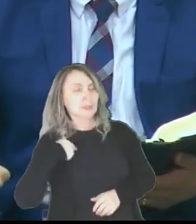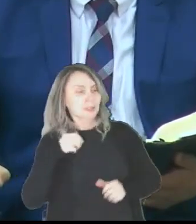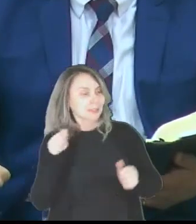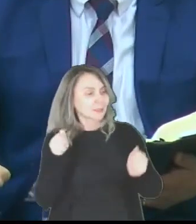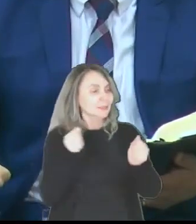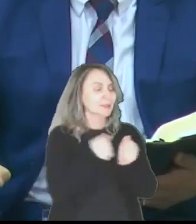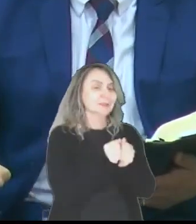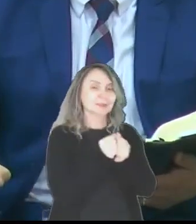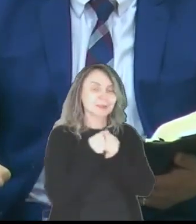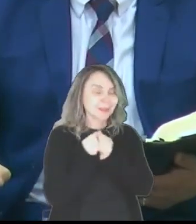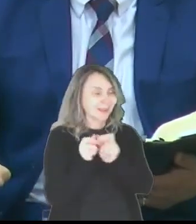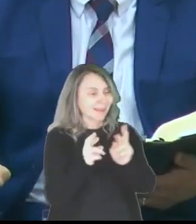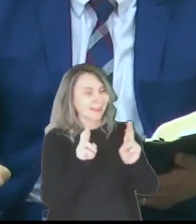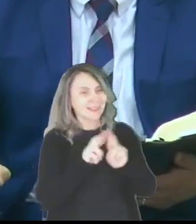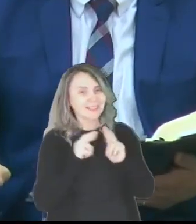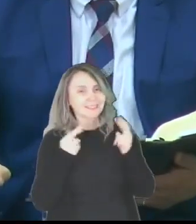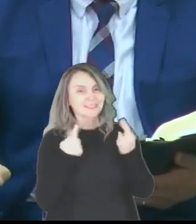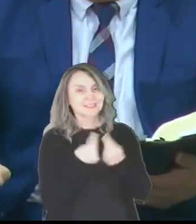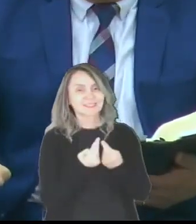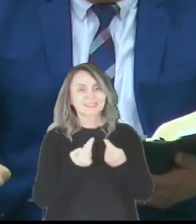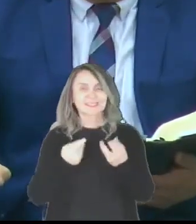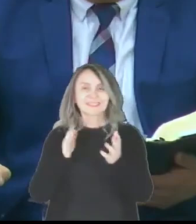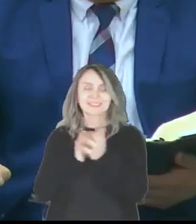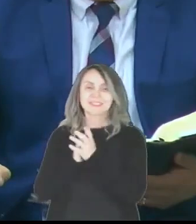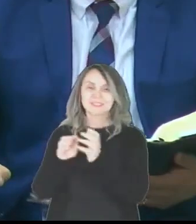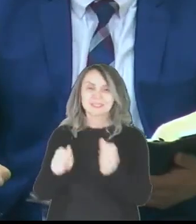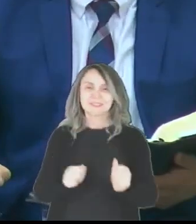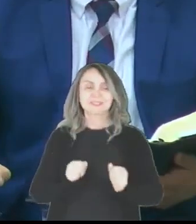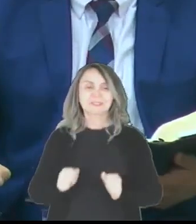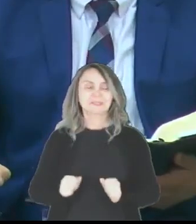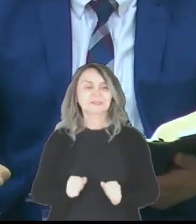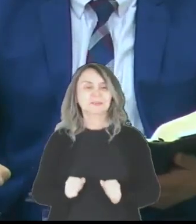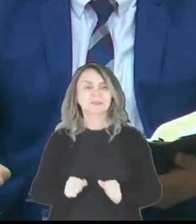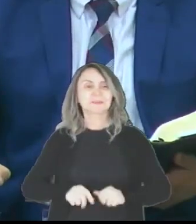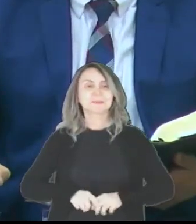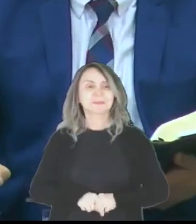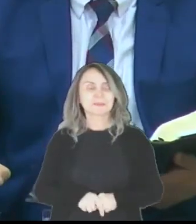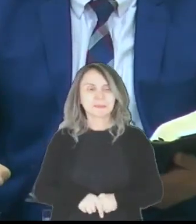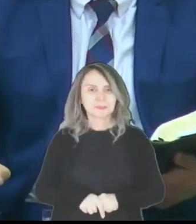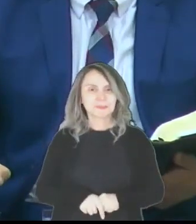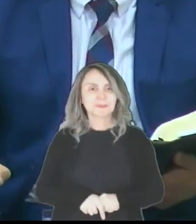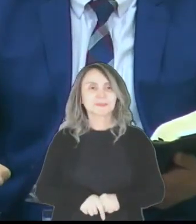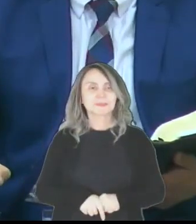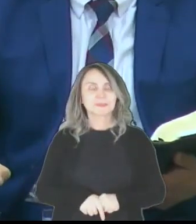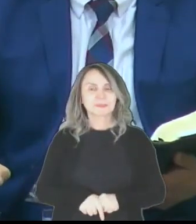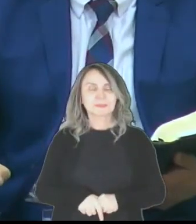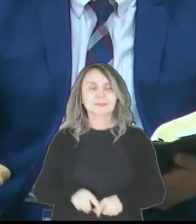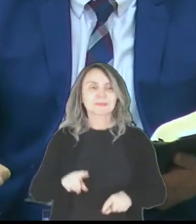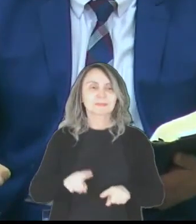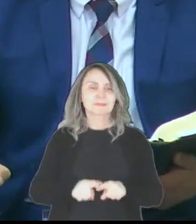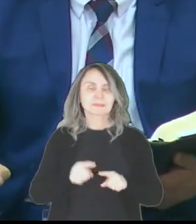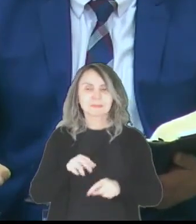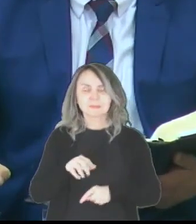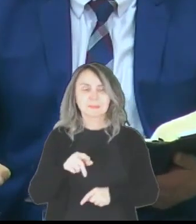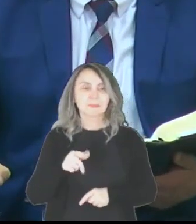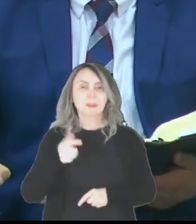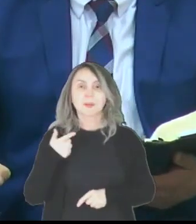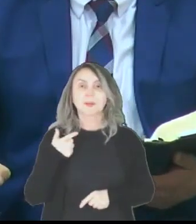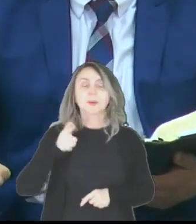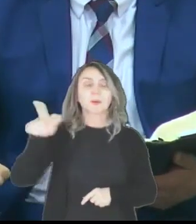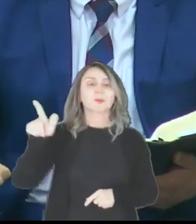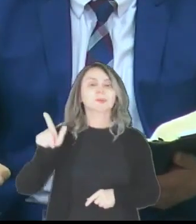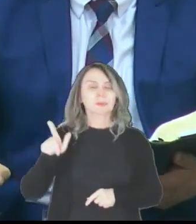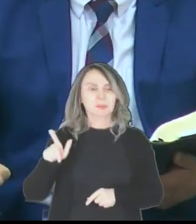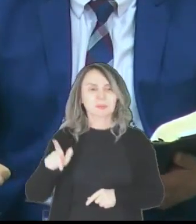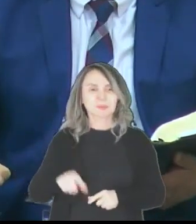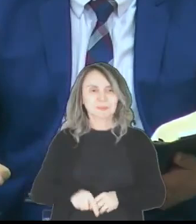deles. Aleluia. O maná caía na porta da tenda. Mas, irmãos amados, eu tenho outra revelação do